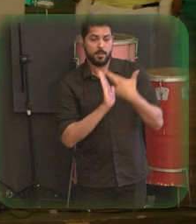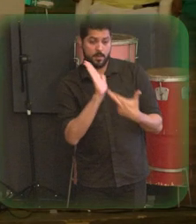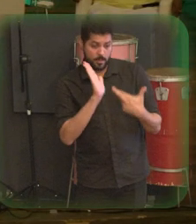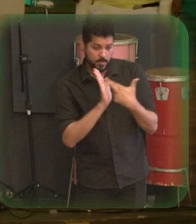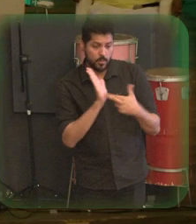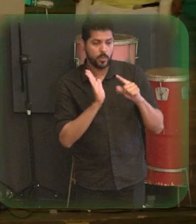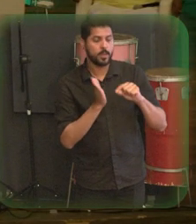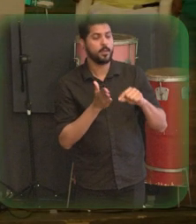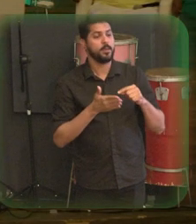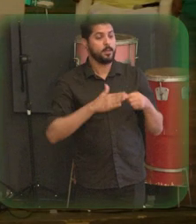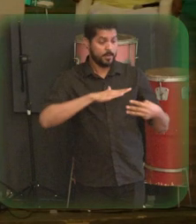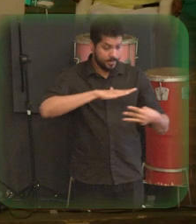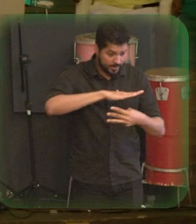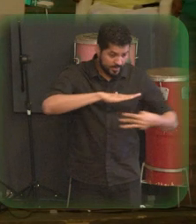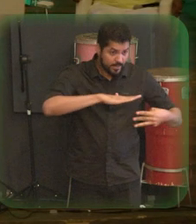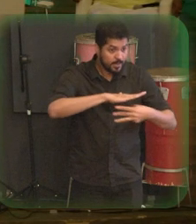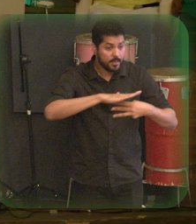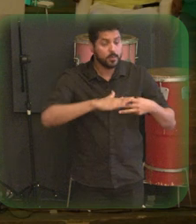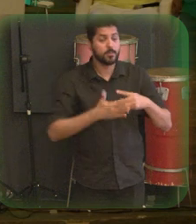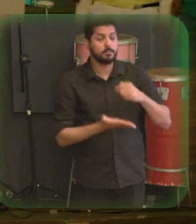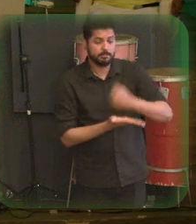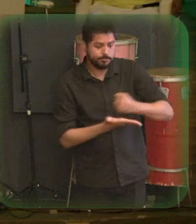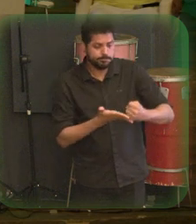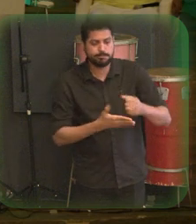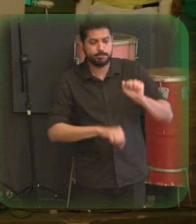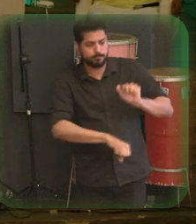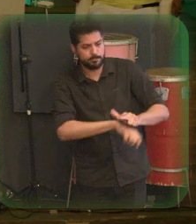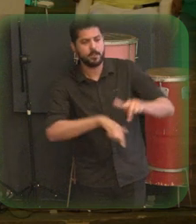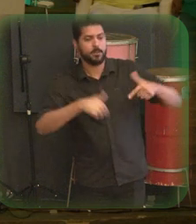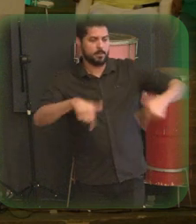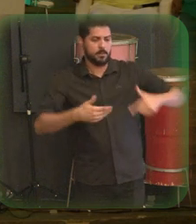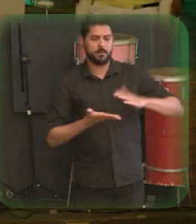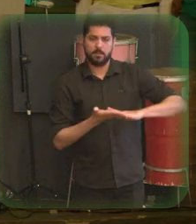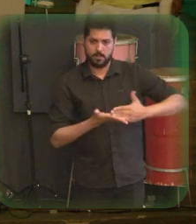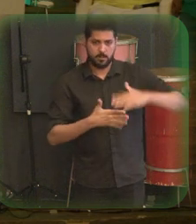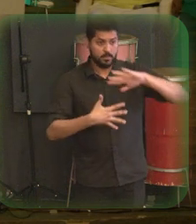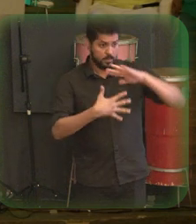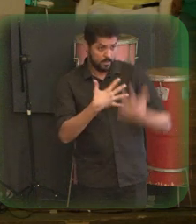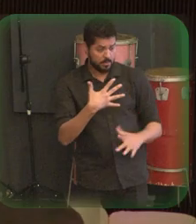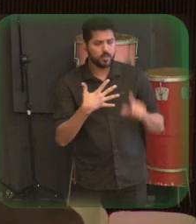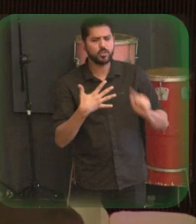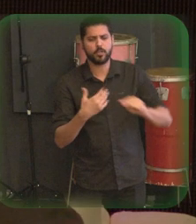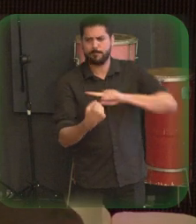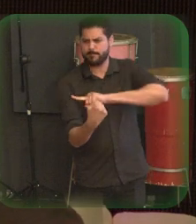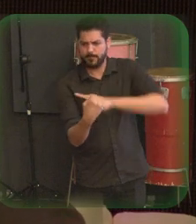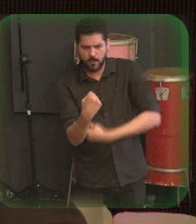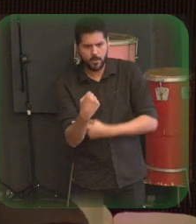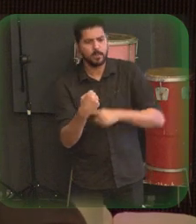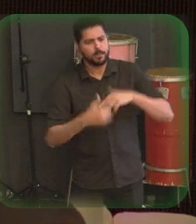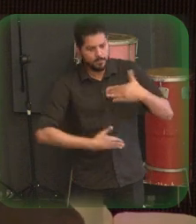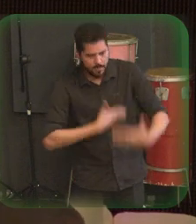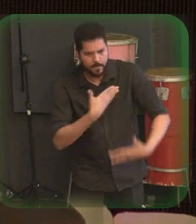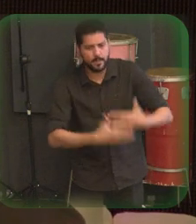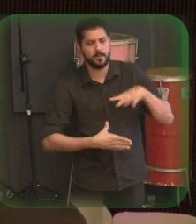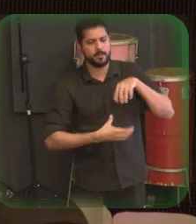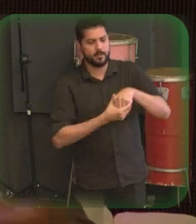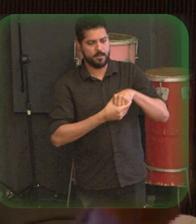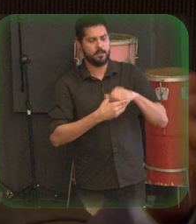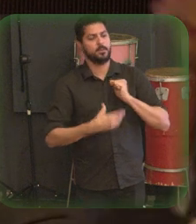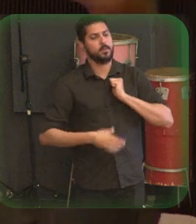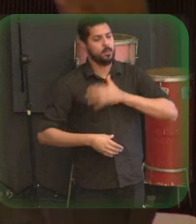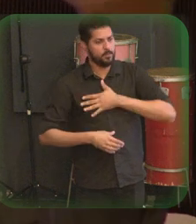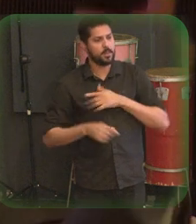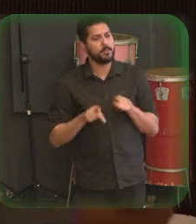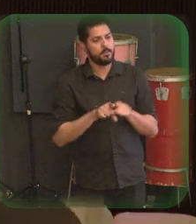A contratação indireta de tradutores e intérpretes de Libras, então temos fortalecido essa contratação dentro do Instituto Federal de